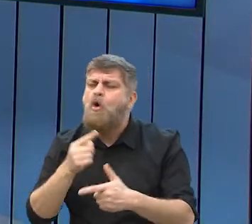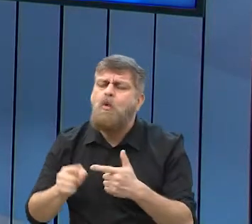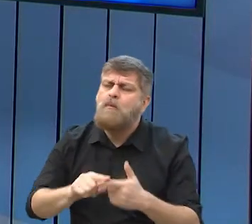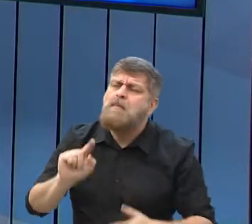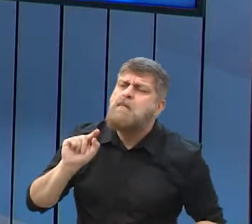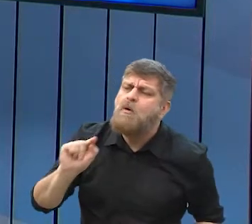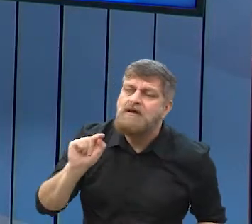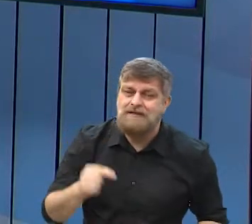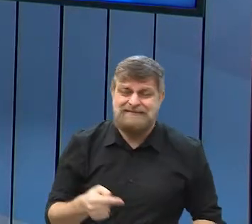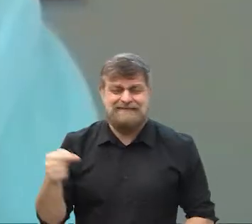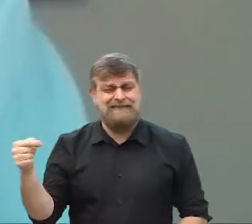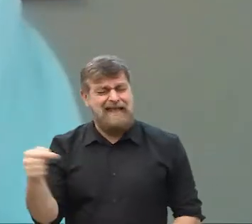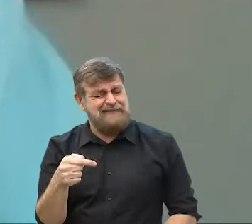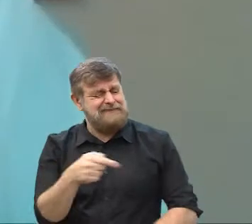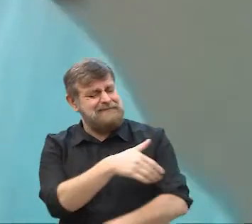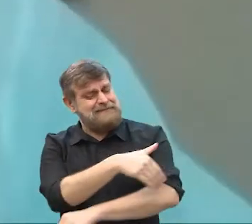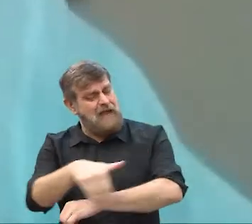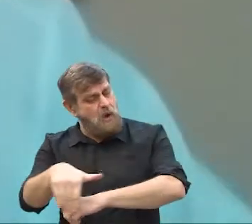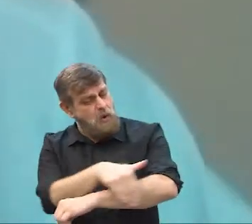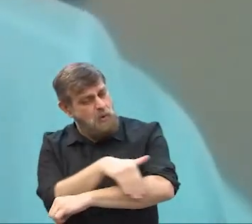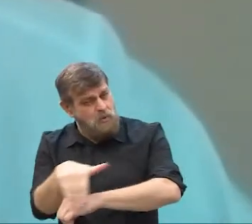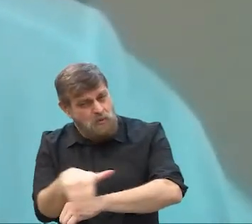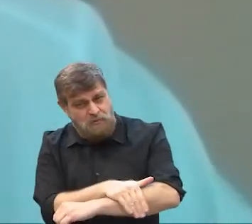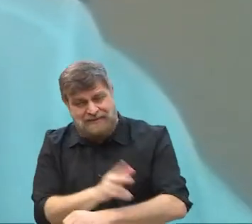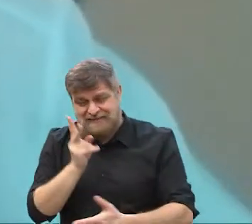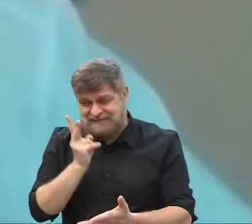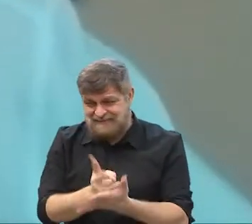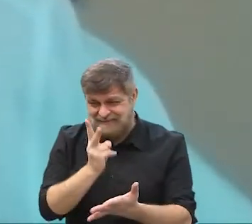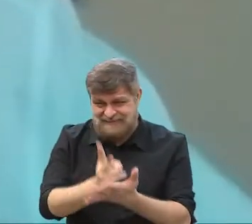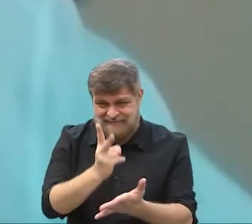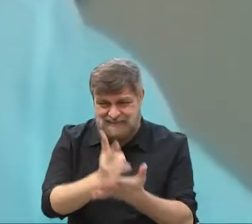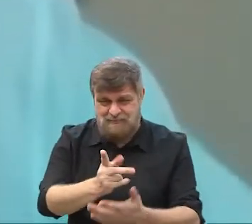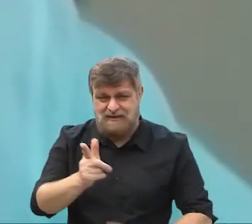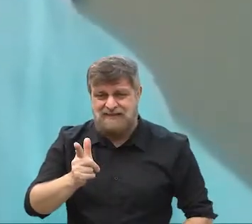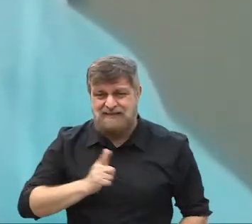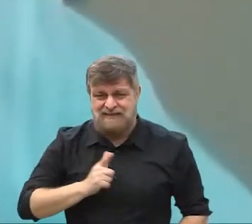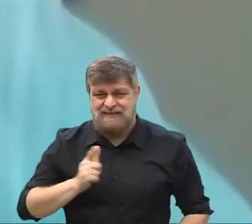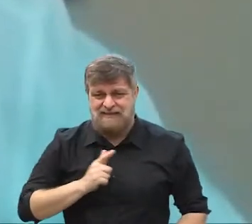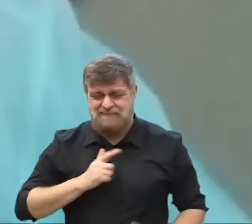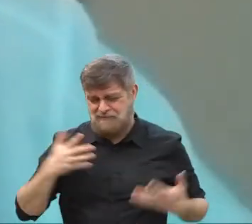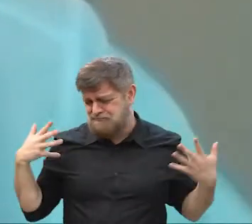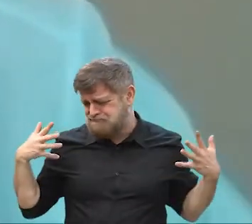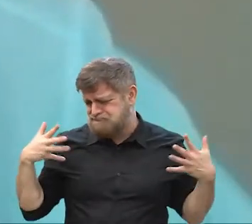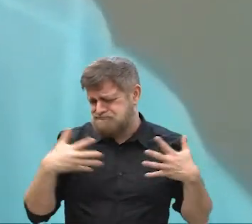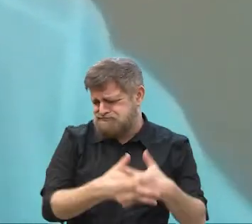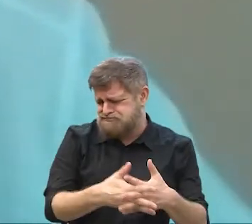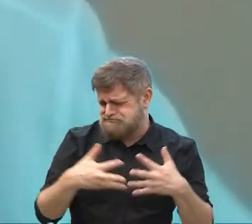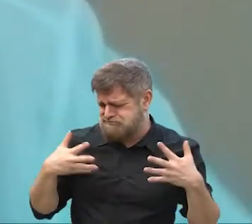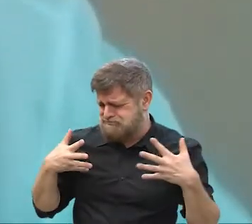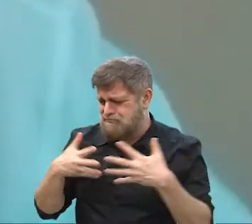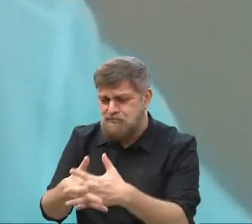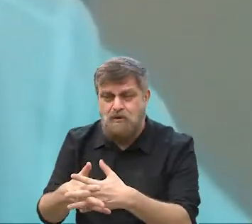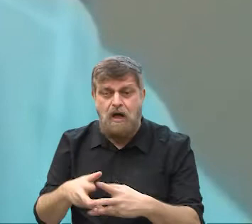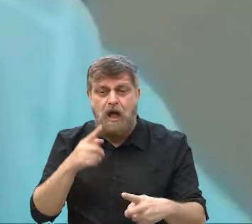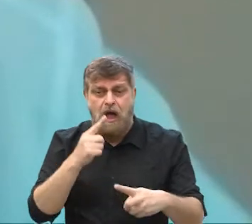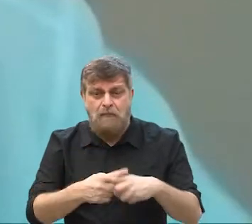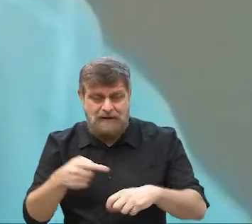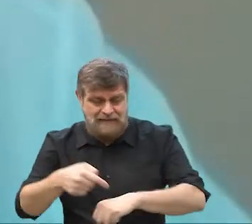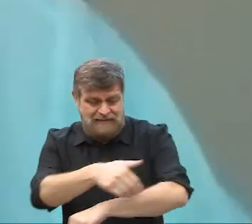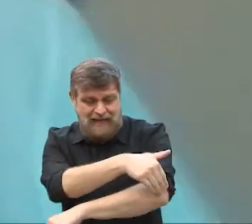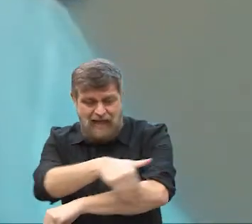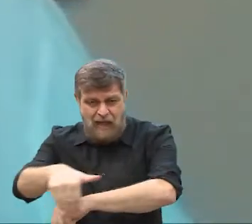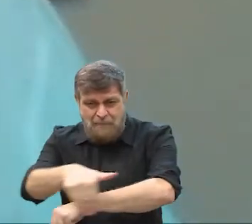Olha, essa rua, ela sempre foi uma rua que trouxe muitos conflitos, porque era uma